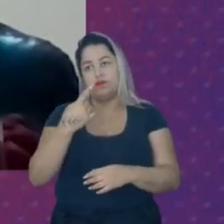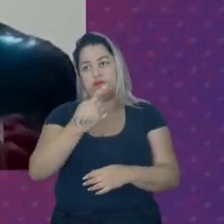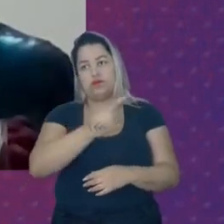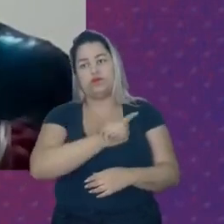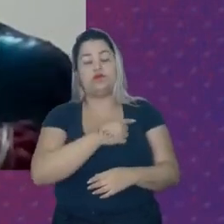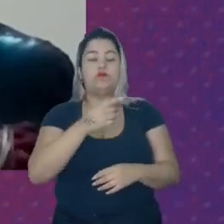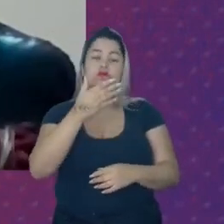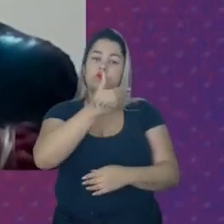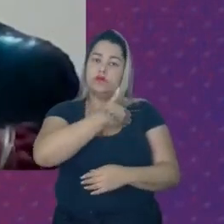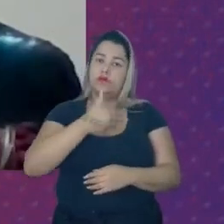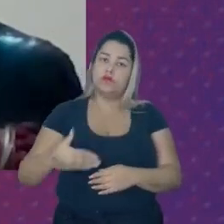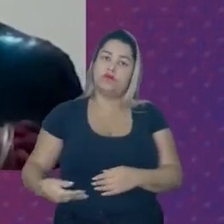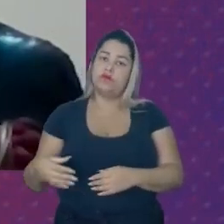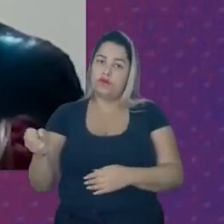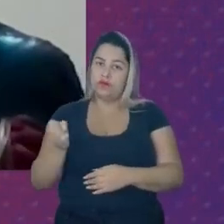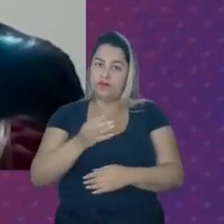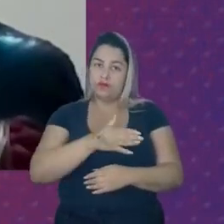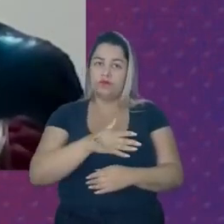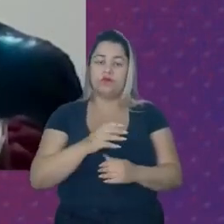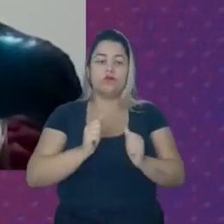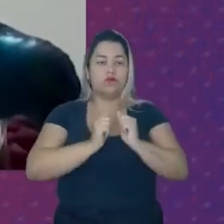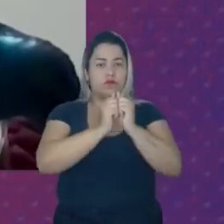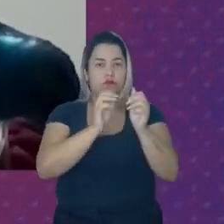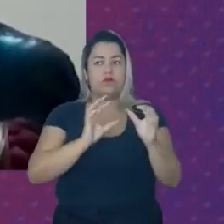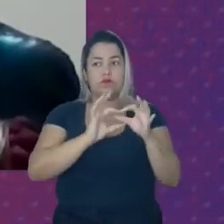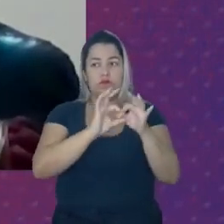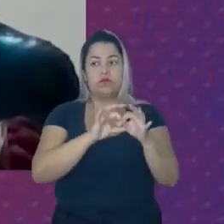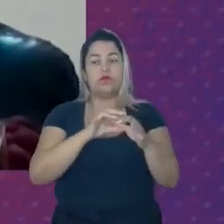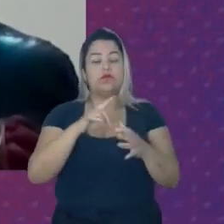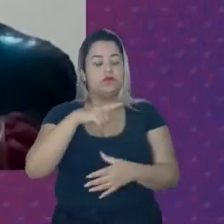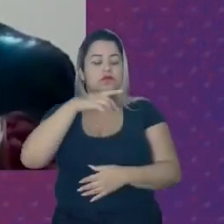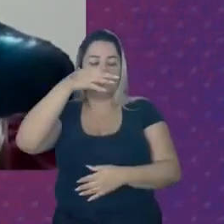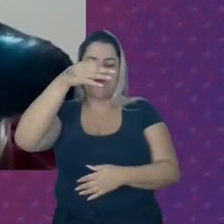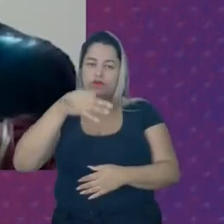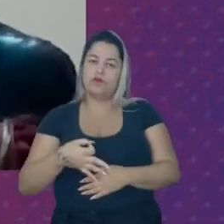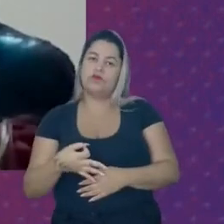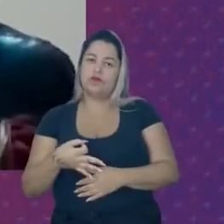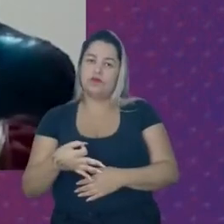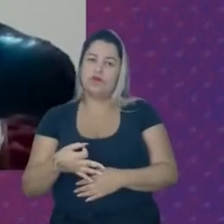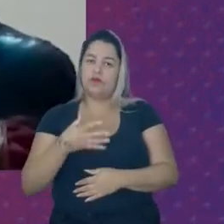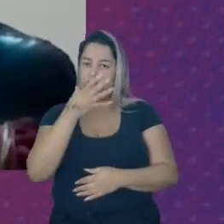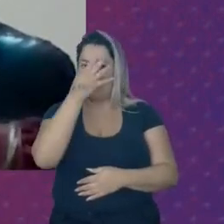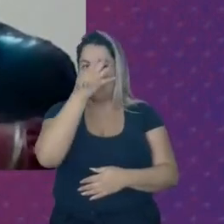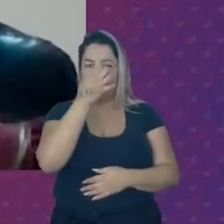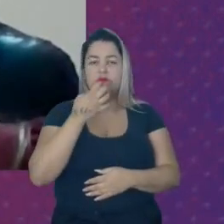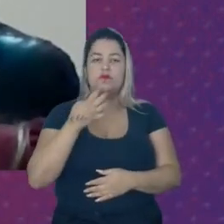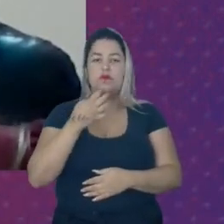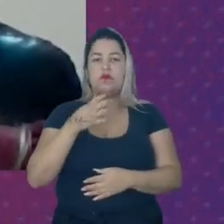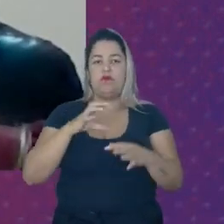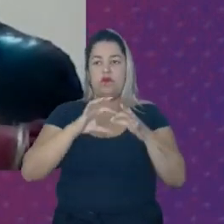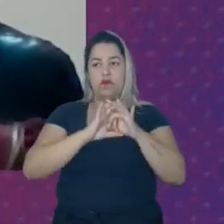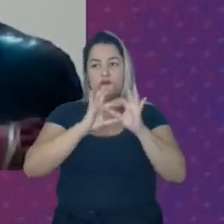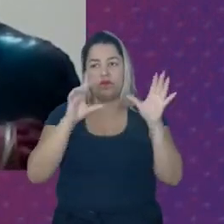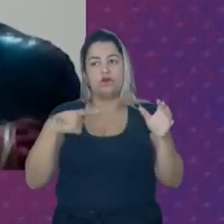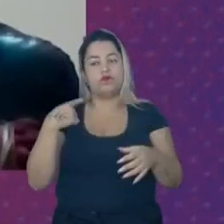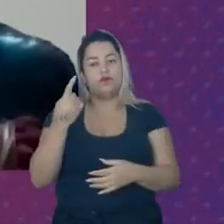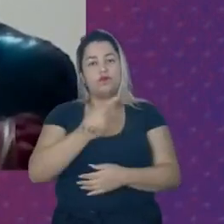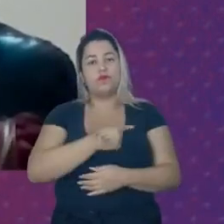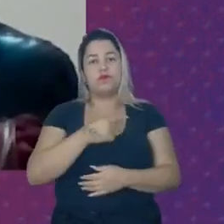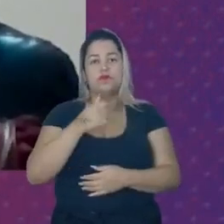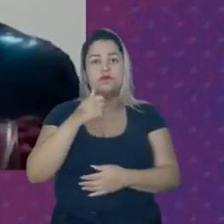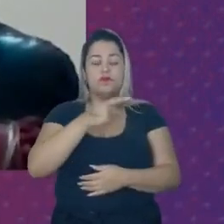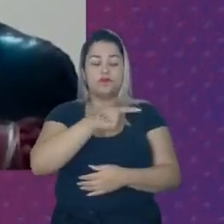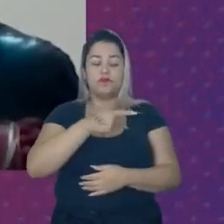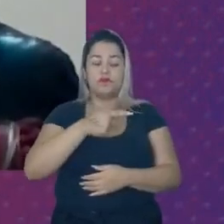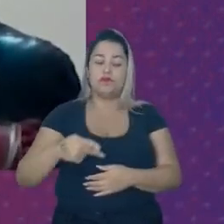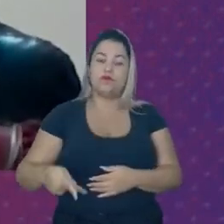novo governo que nós fazemos parte. Eu tenho certeza da seriedade, da disposição do nosso presidente Lula